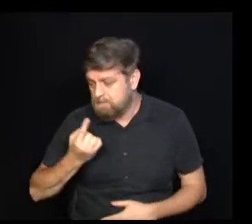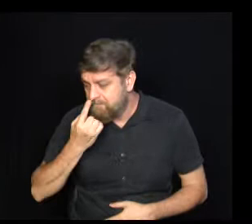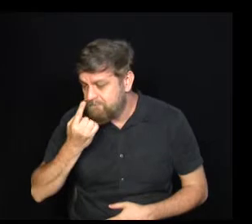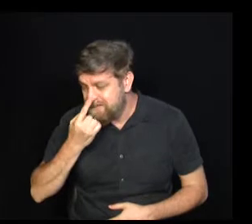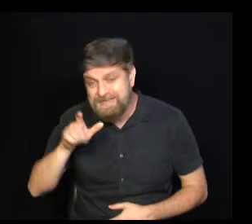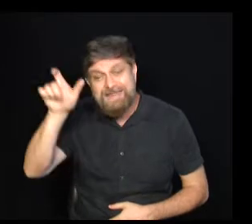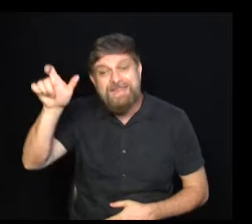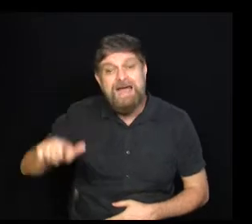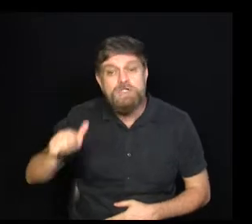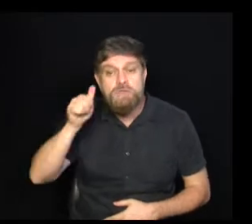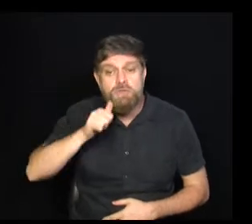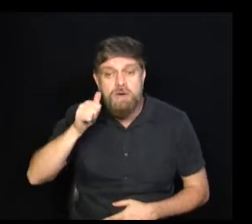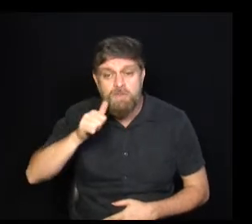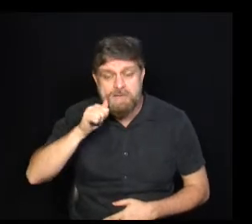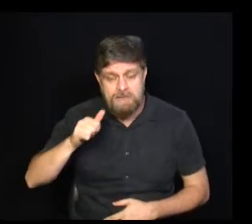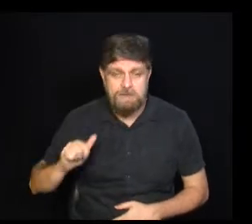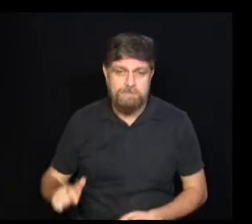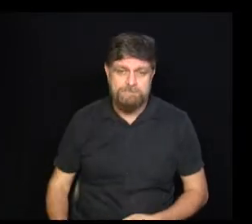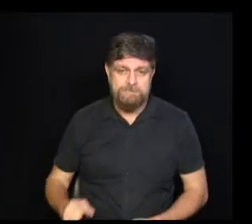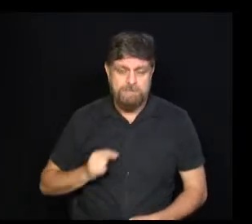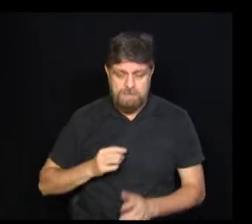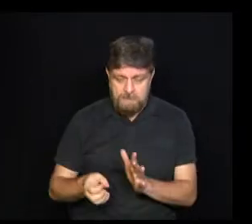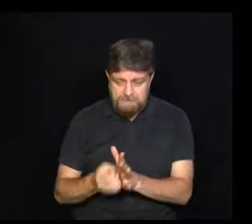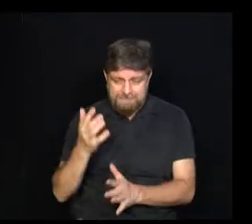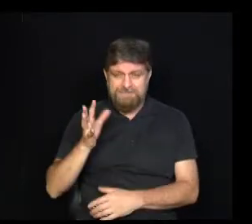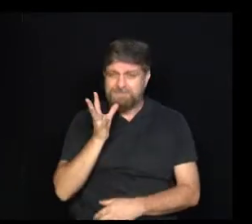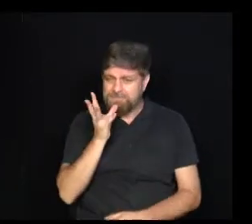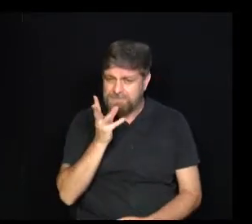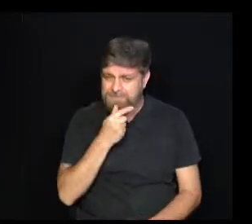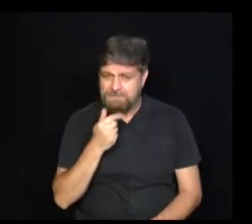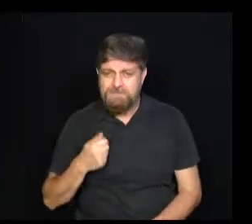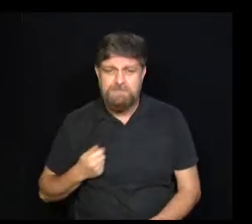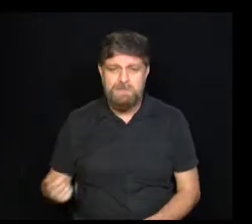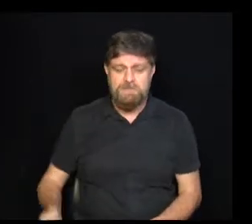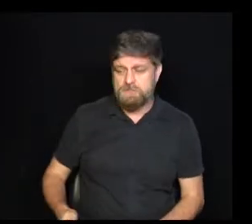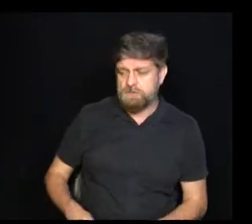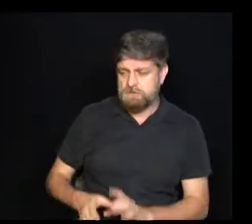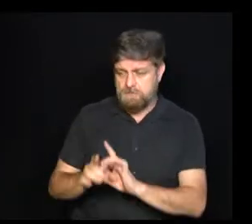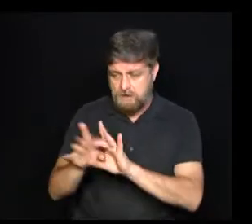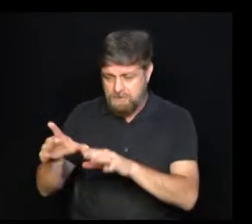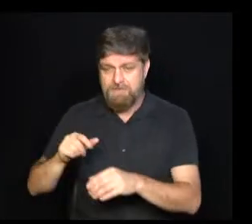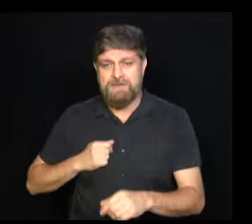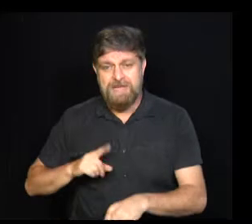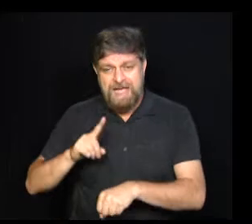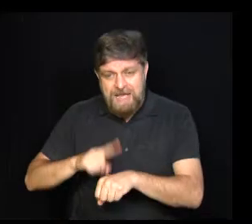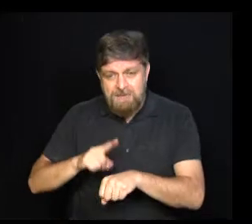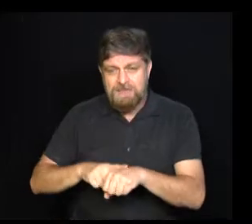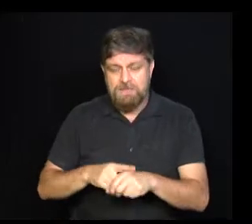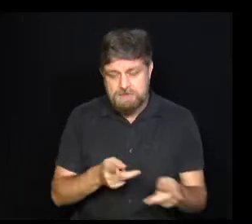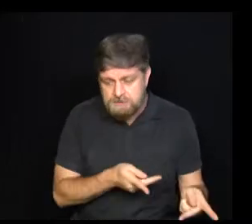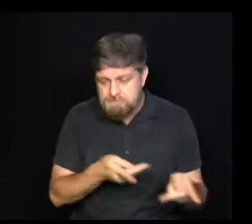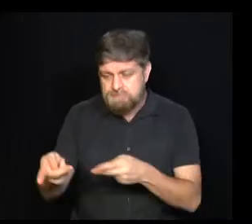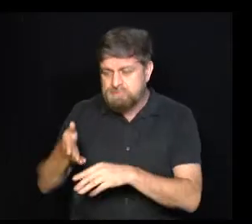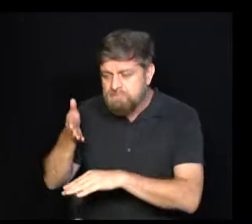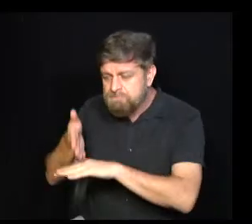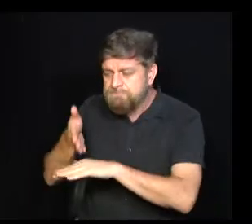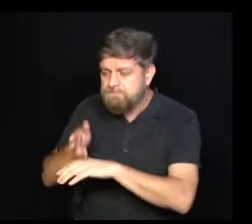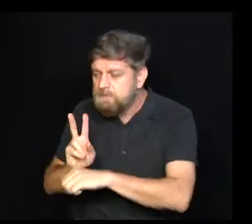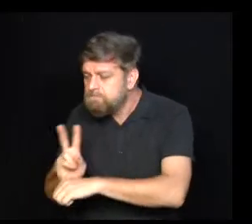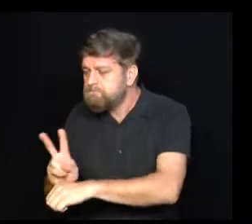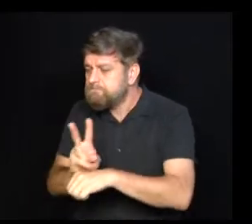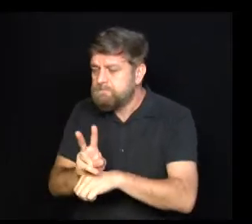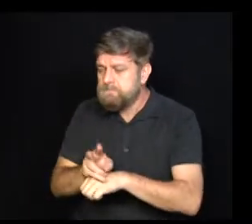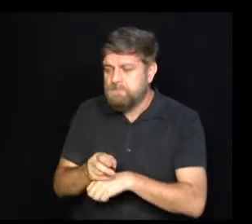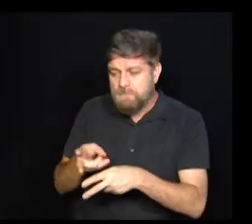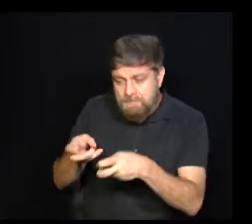mulher e muitas vezes aí demora para a gente desfazer e ir espaçando essas visitas. A gente percebe que ela